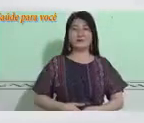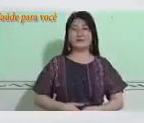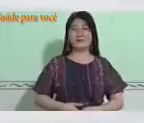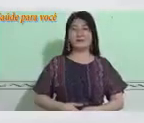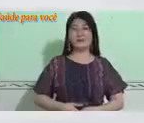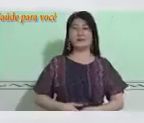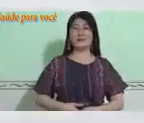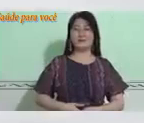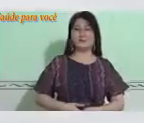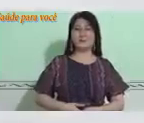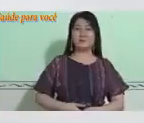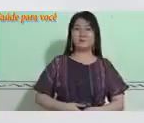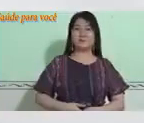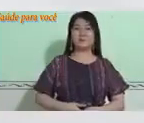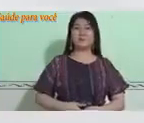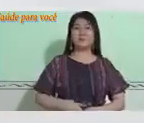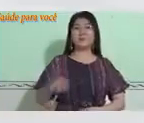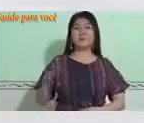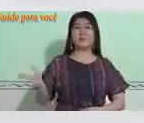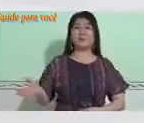técnicas específicas.